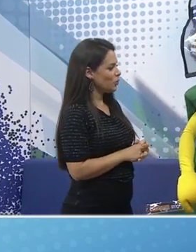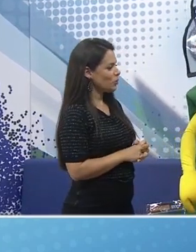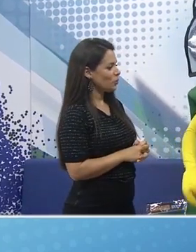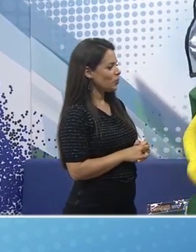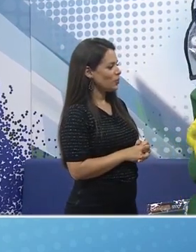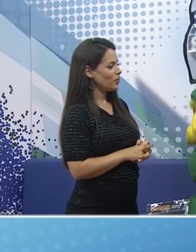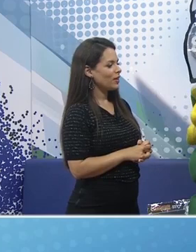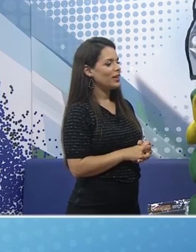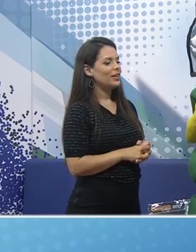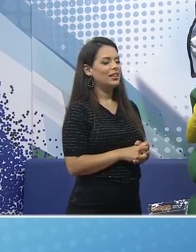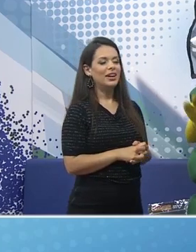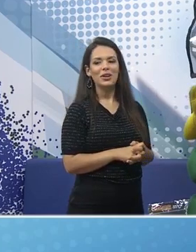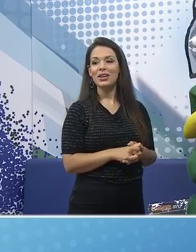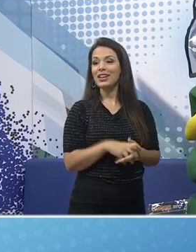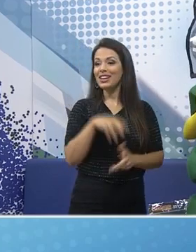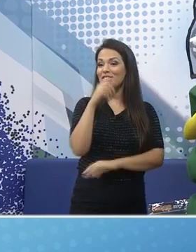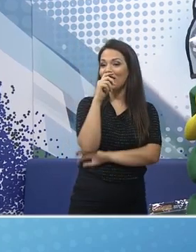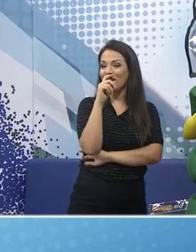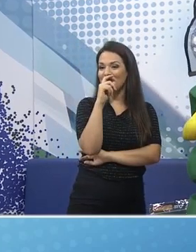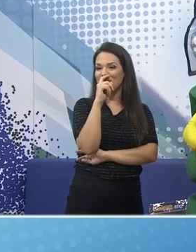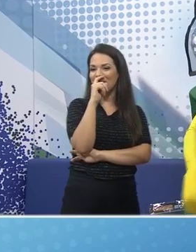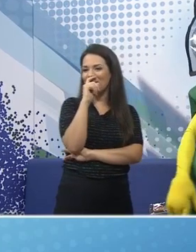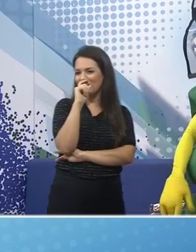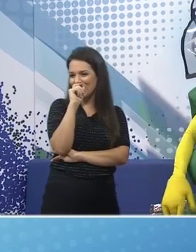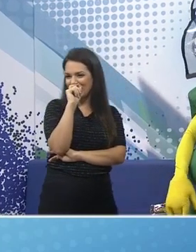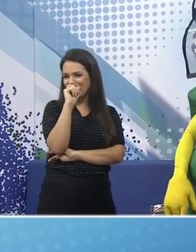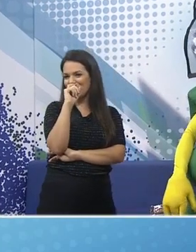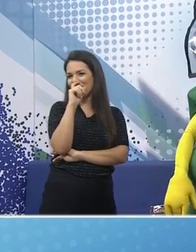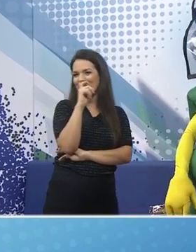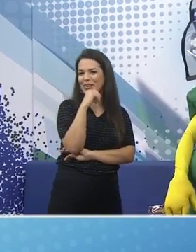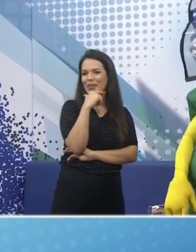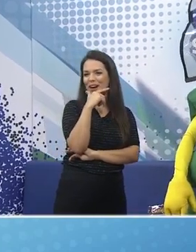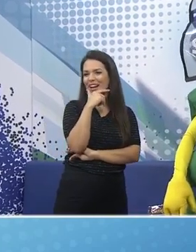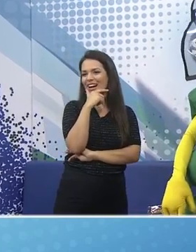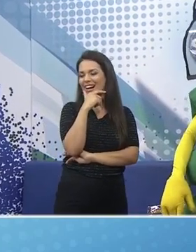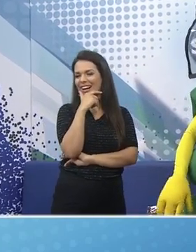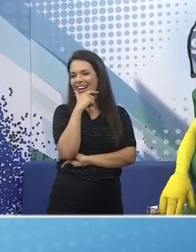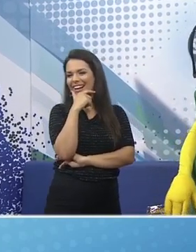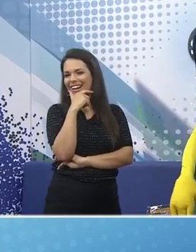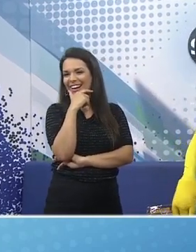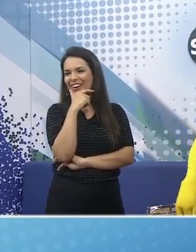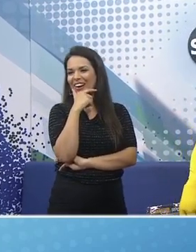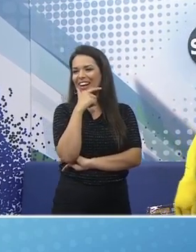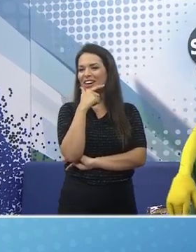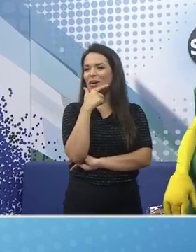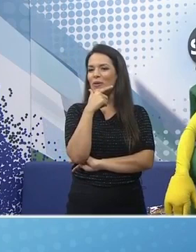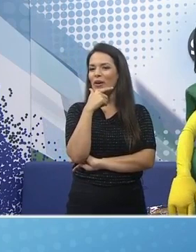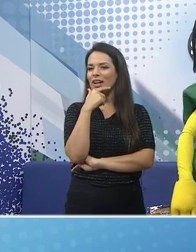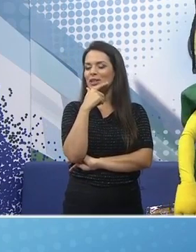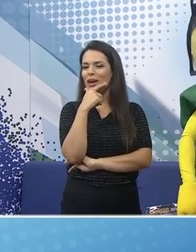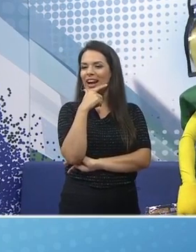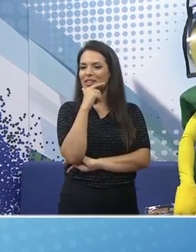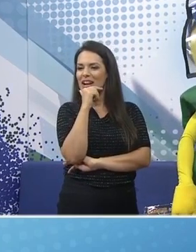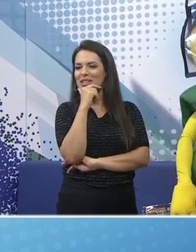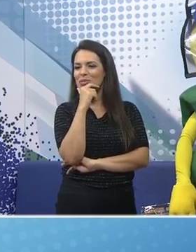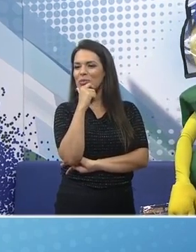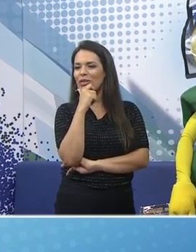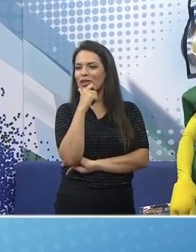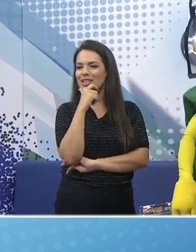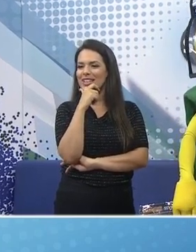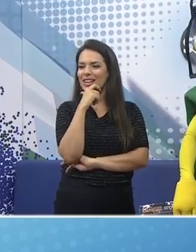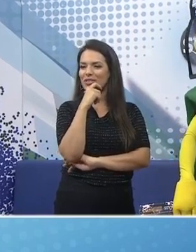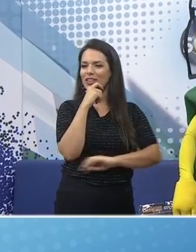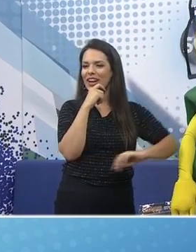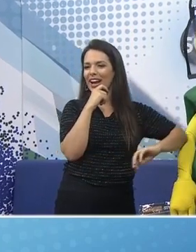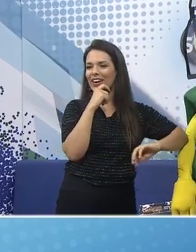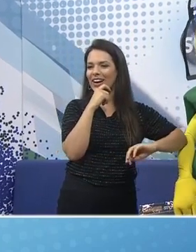caiu? Não. Ih, gente, e o Centavinho, olha... Epa! Olha, o Casimiro, a cara do Casimiro pra